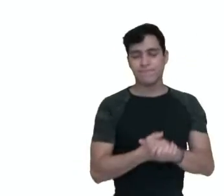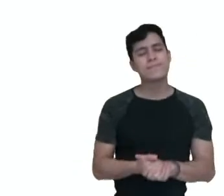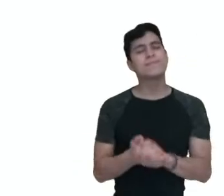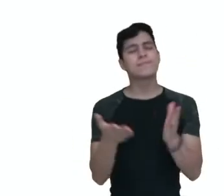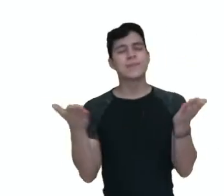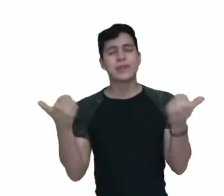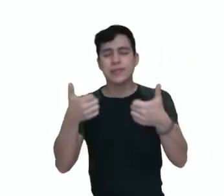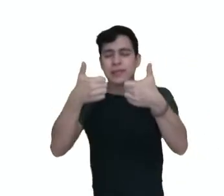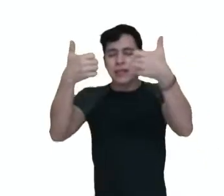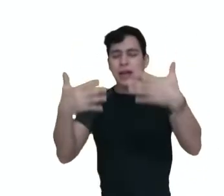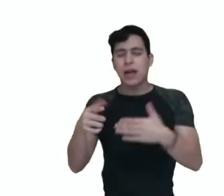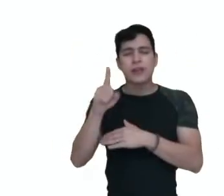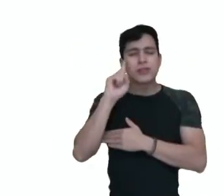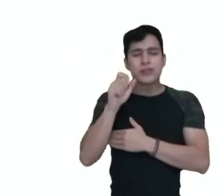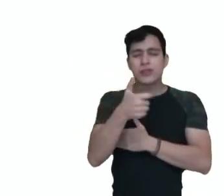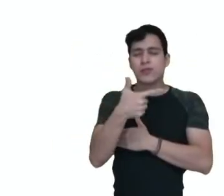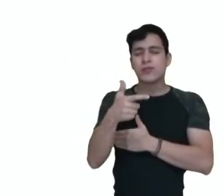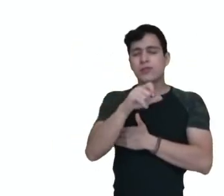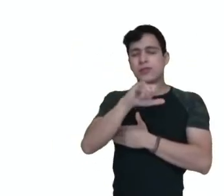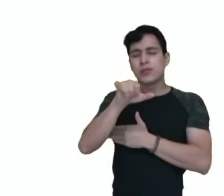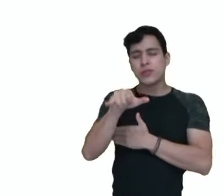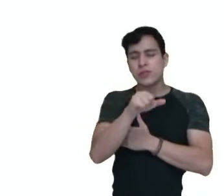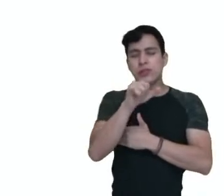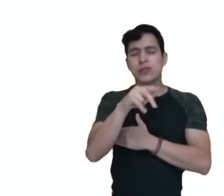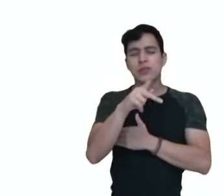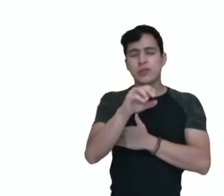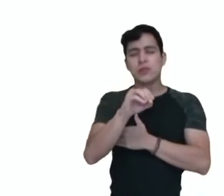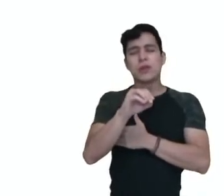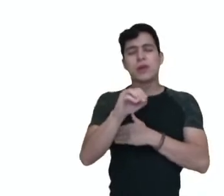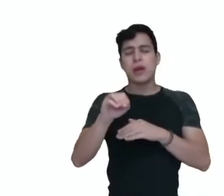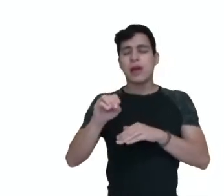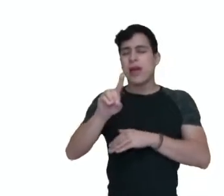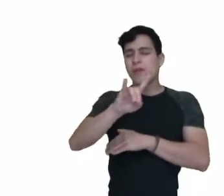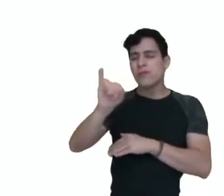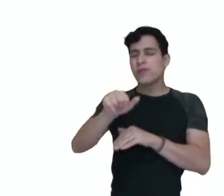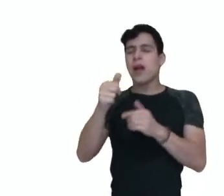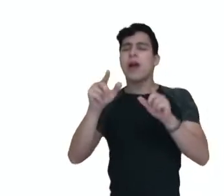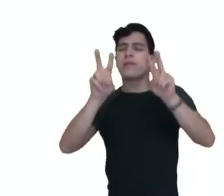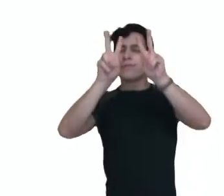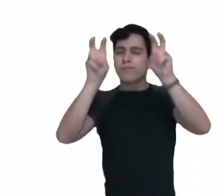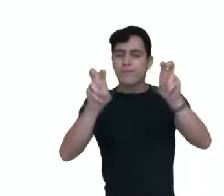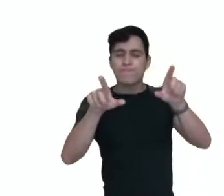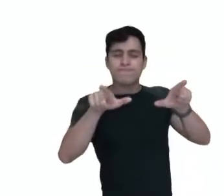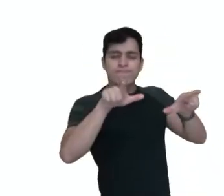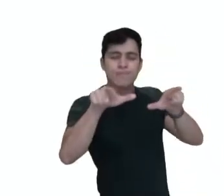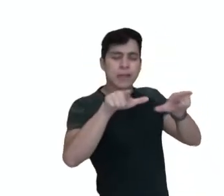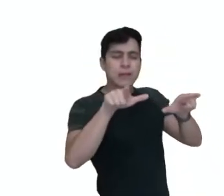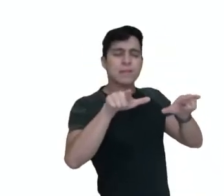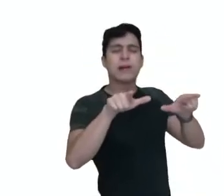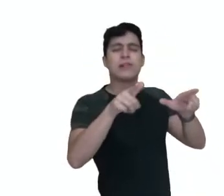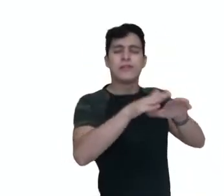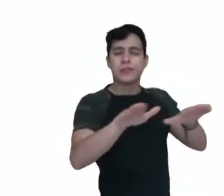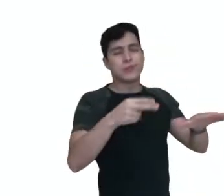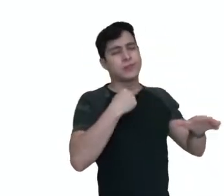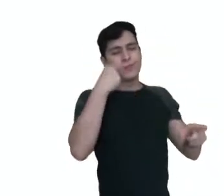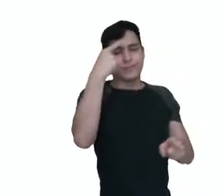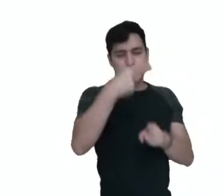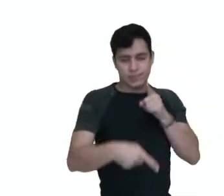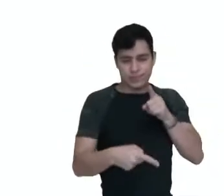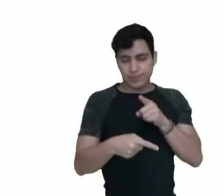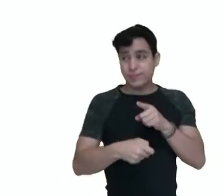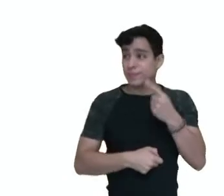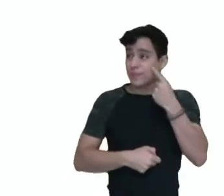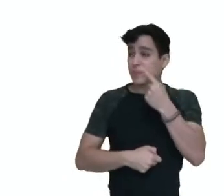o dia 12 de junho, que é o Dia Mundial contra o Trabalho Infantil. Ele foi instituído pela OIT, que é a Organização Internacional do